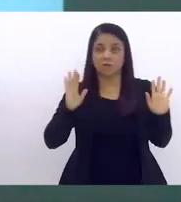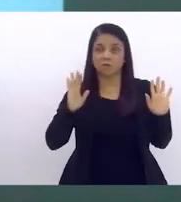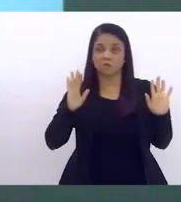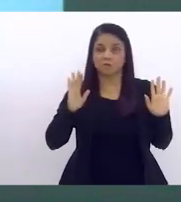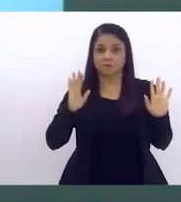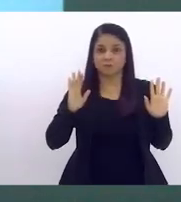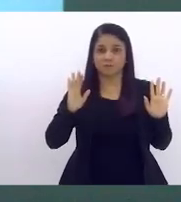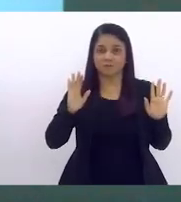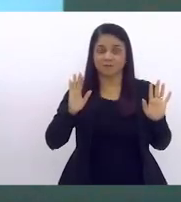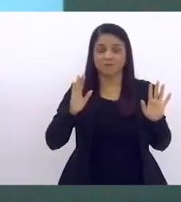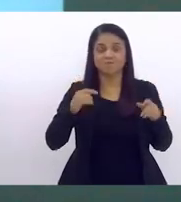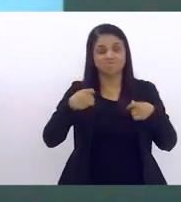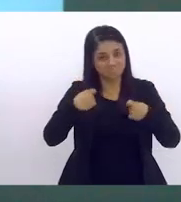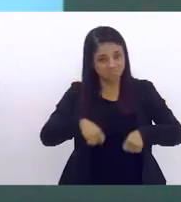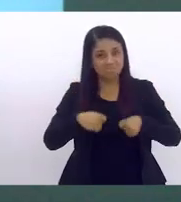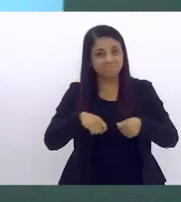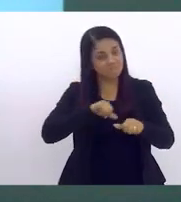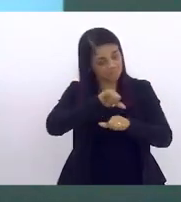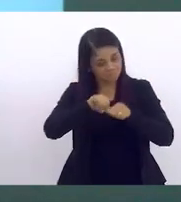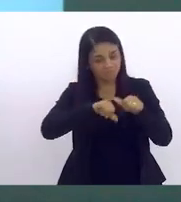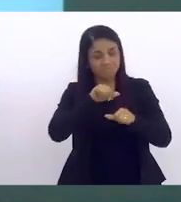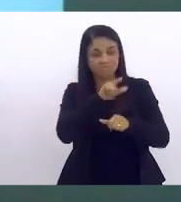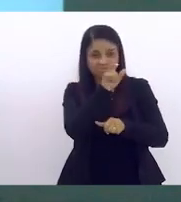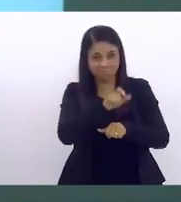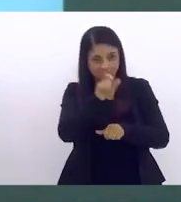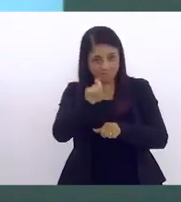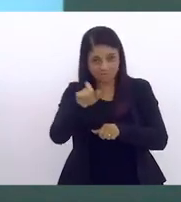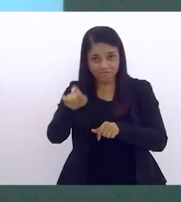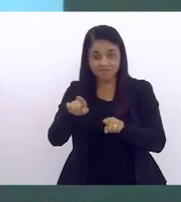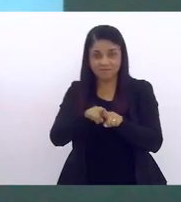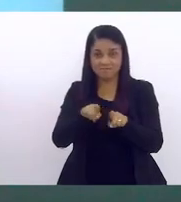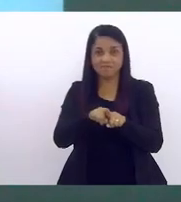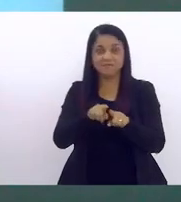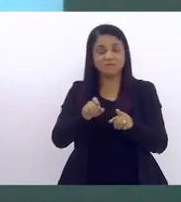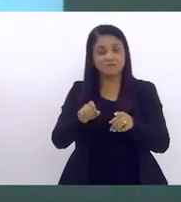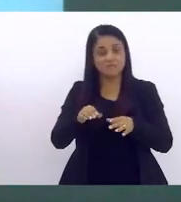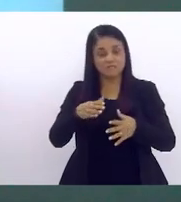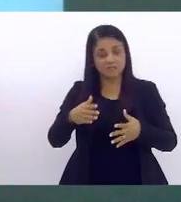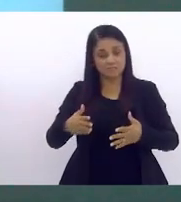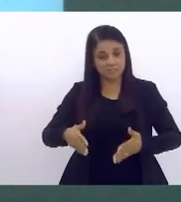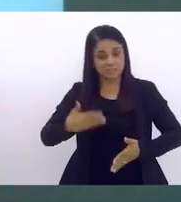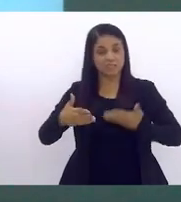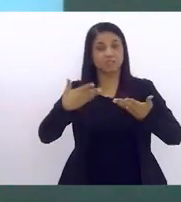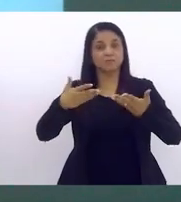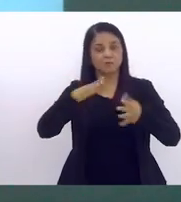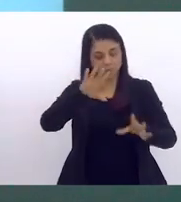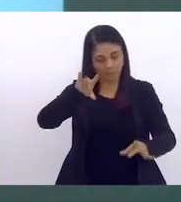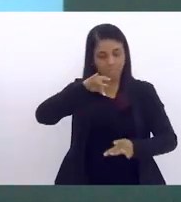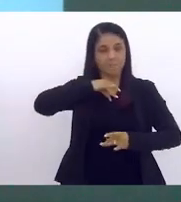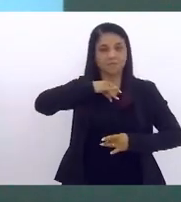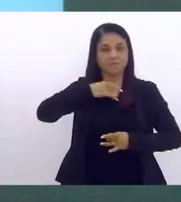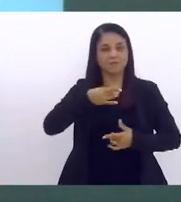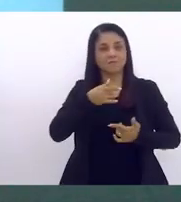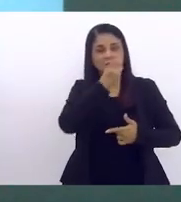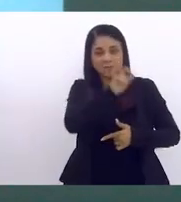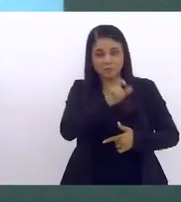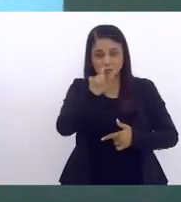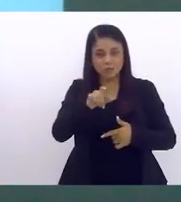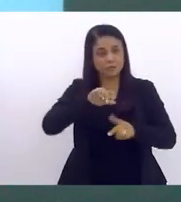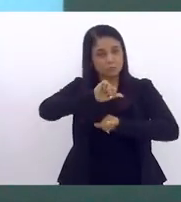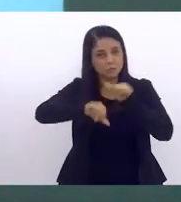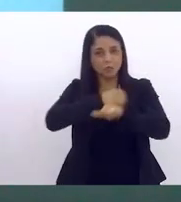ao se modificar vocês próprios, vocês acabam inspirando milhares de pessoas e mudando